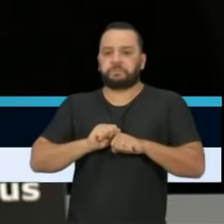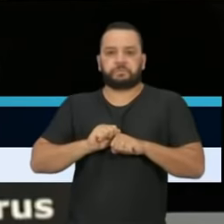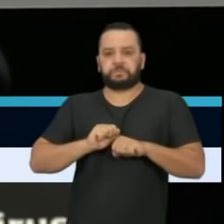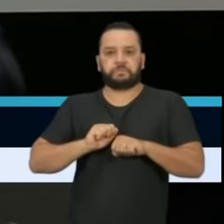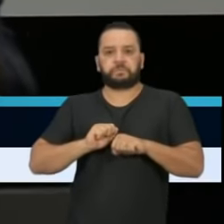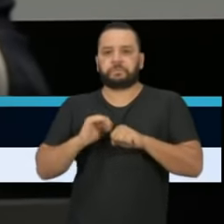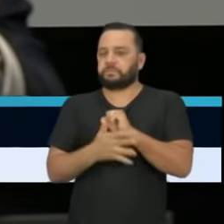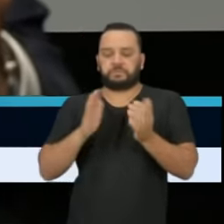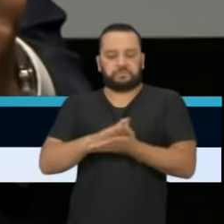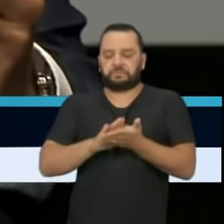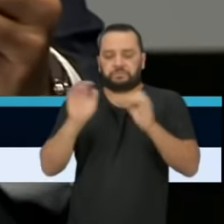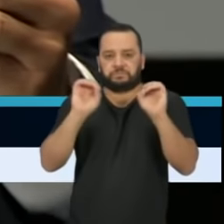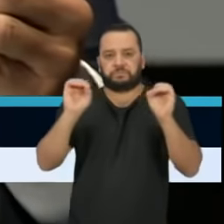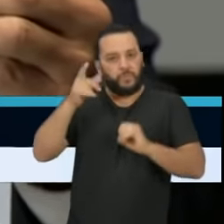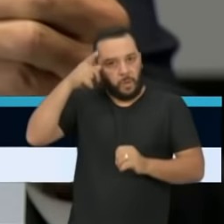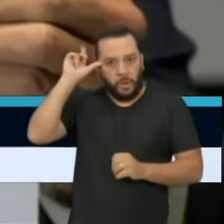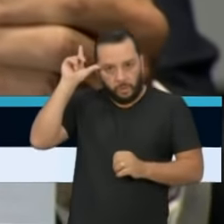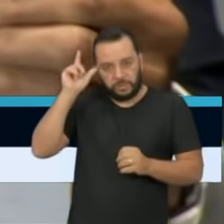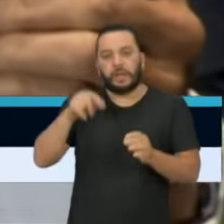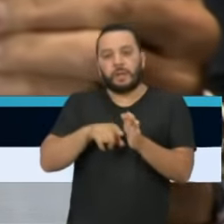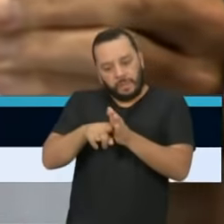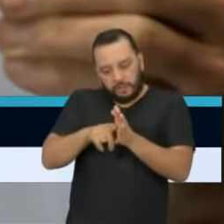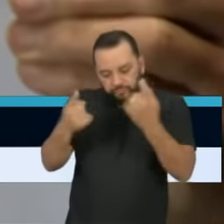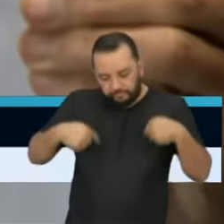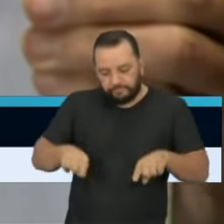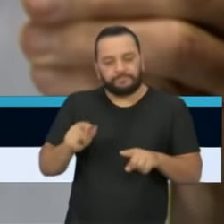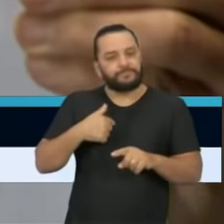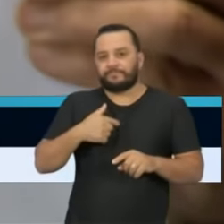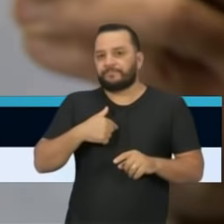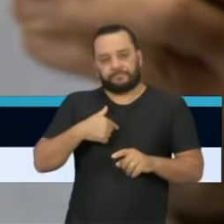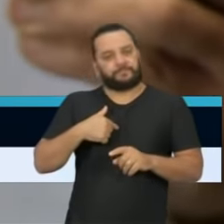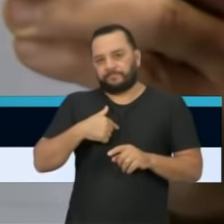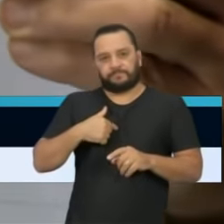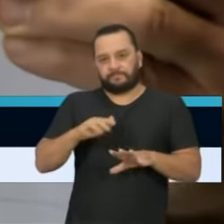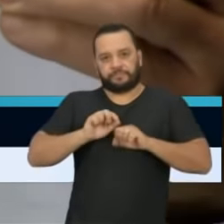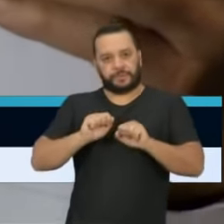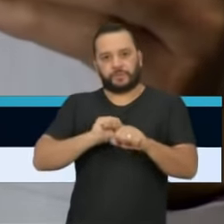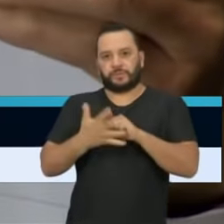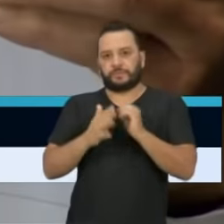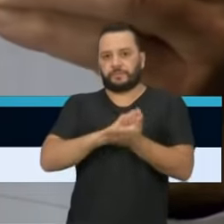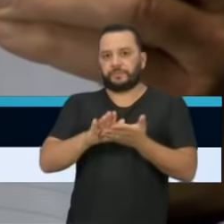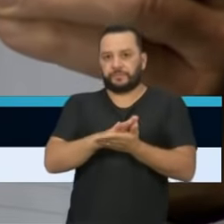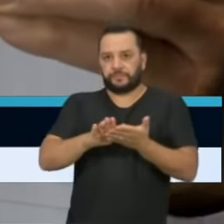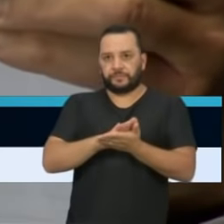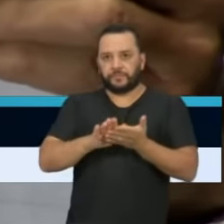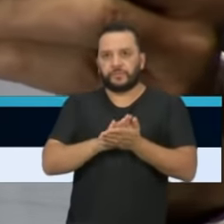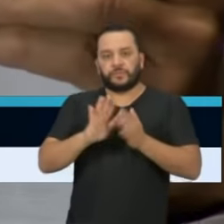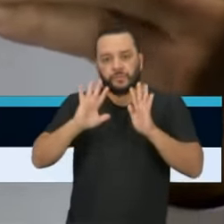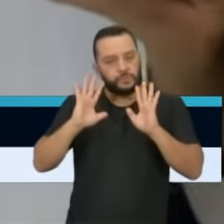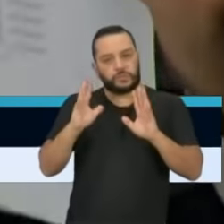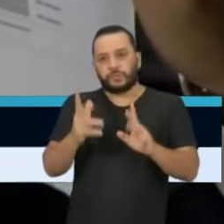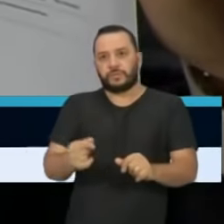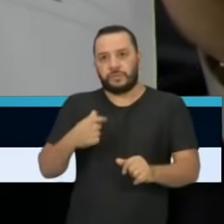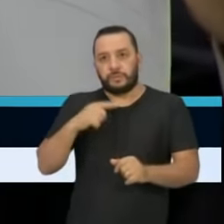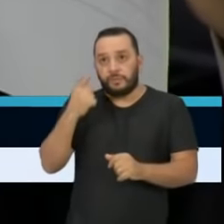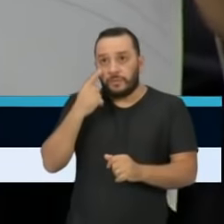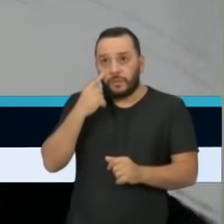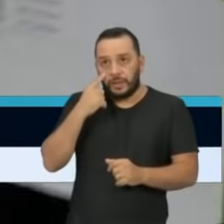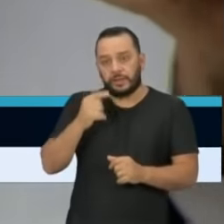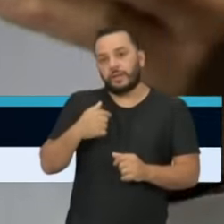Eu fiz ontem o teste, deu negativo, não tenho coronavírus. Negativo em todos os pontos. Vocês estão vendo aqui